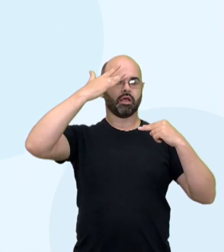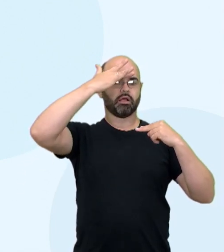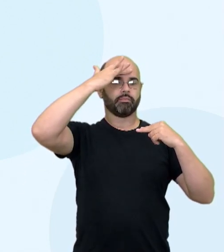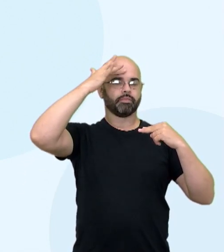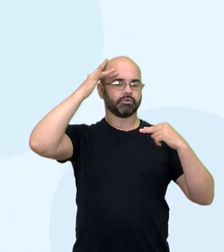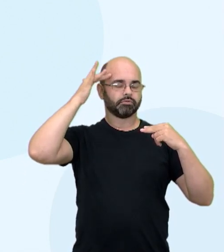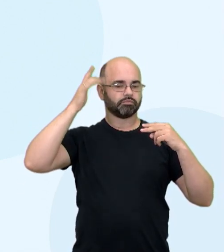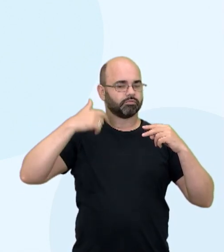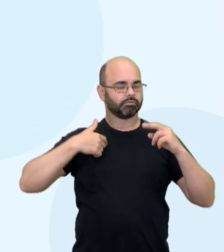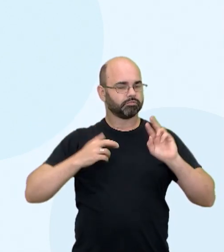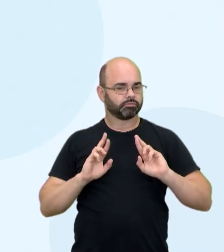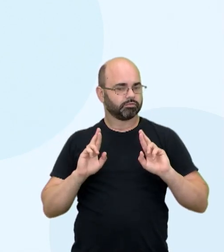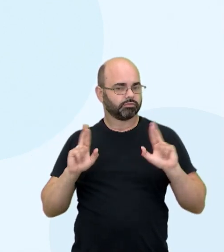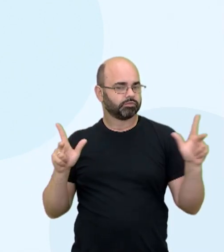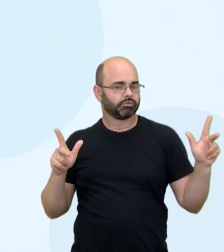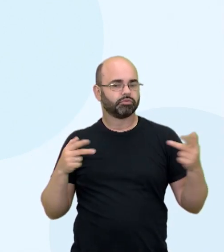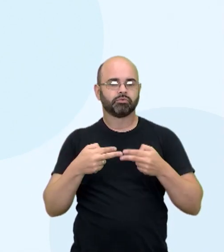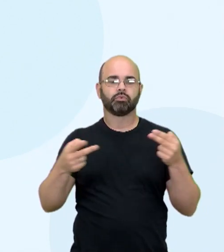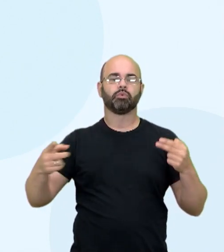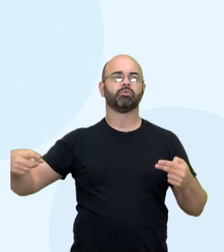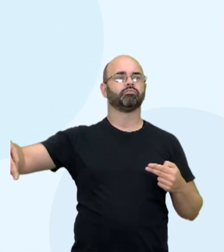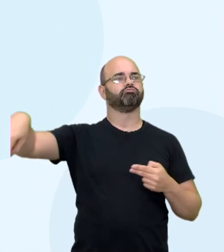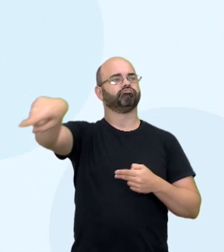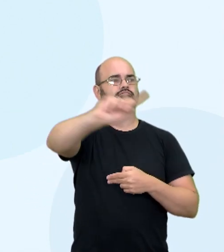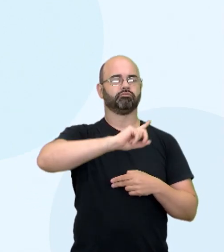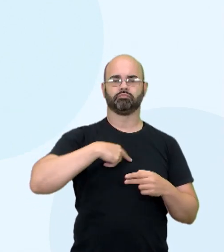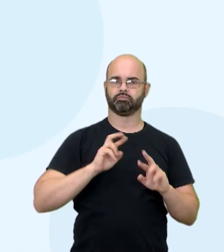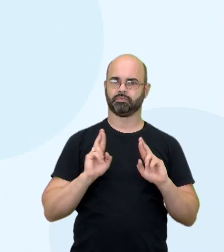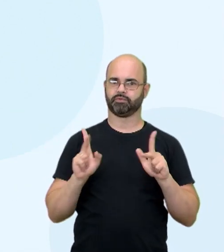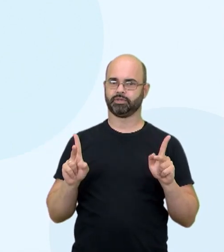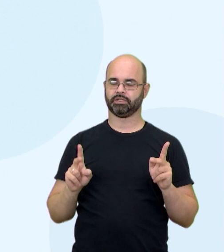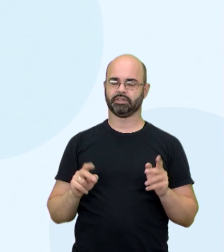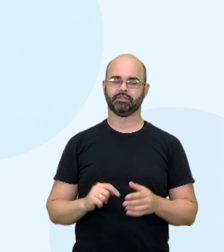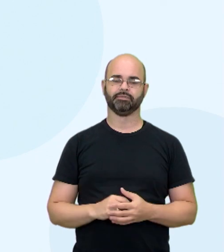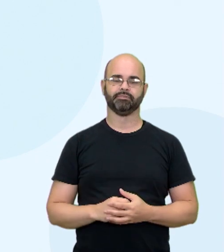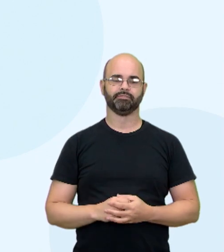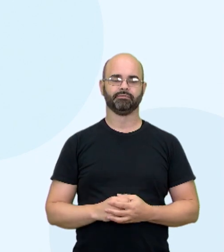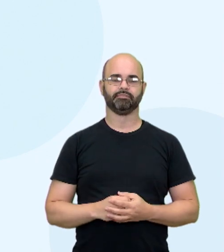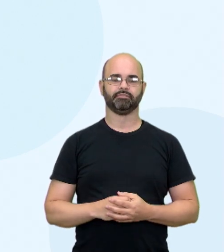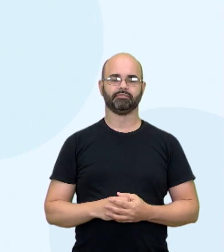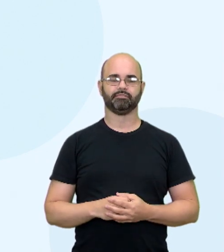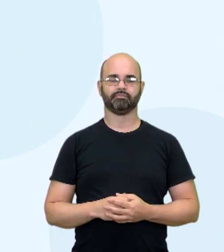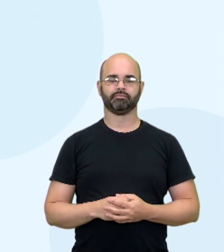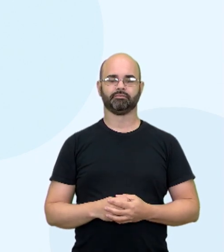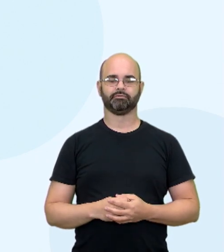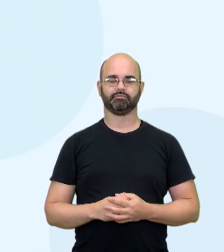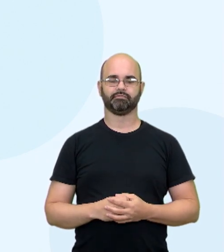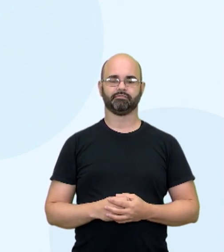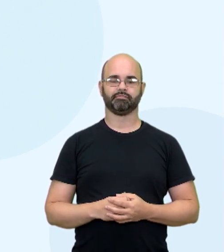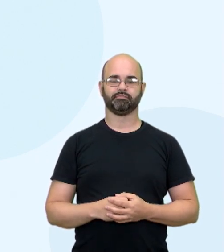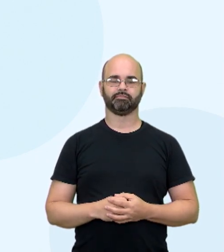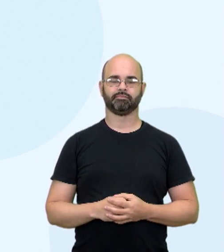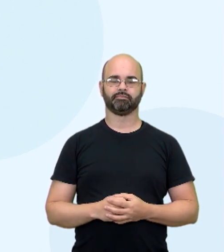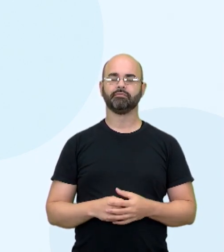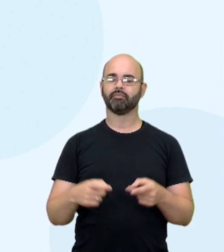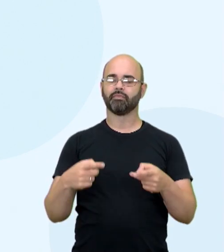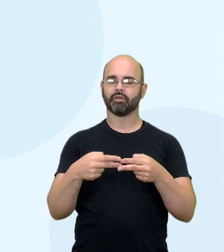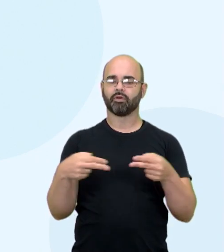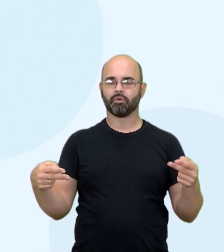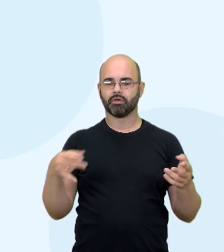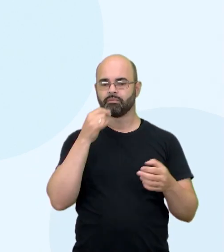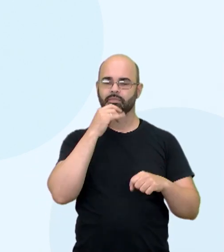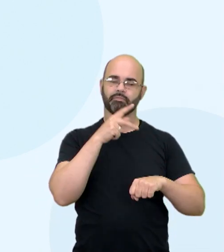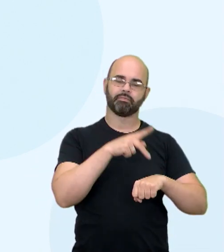algo diferente de todas as outras espécies animais, tá certo? ter instrumentos como pedra